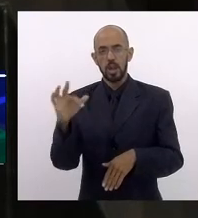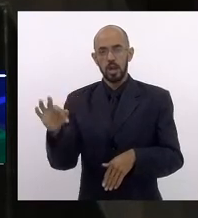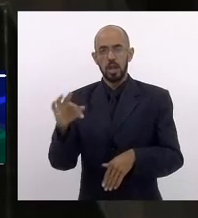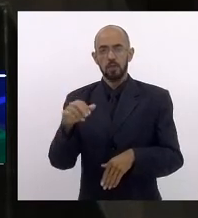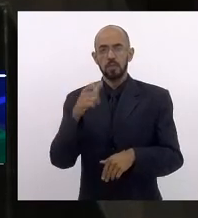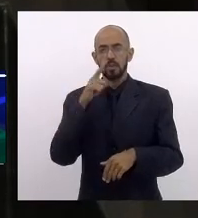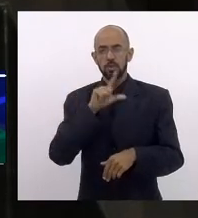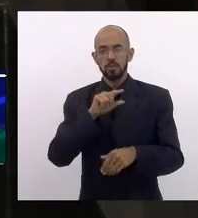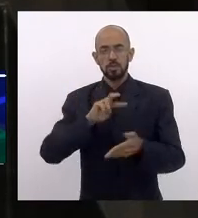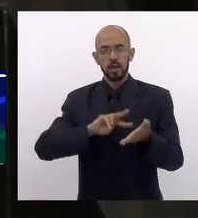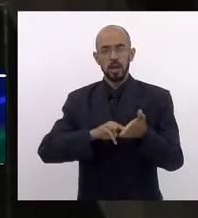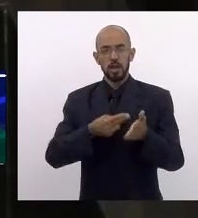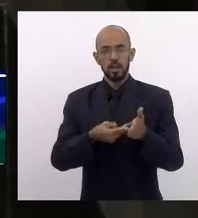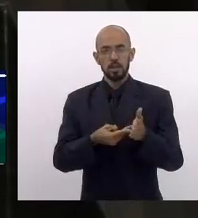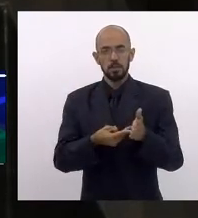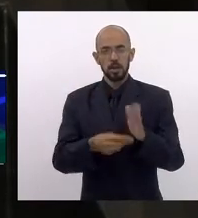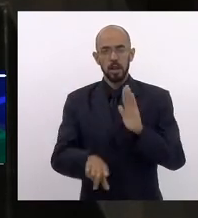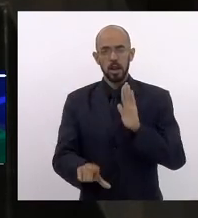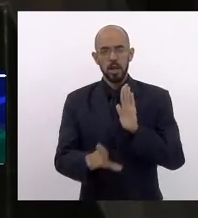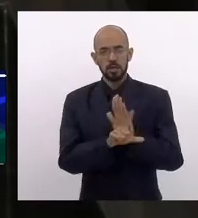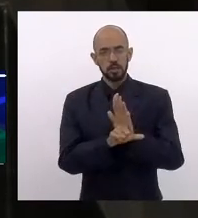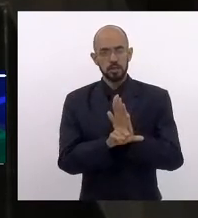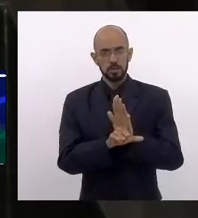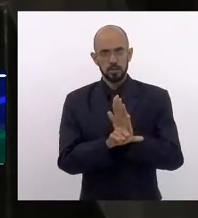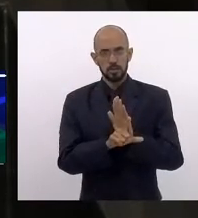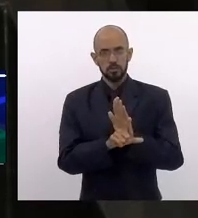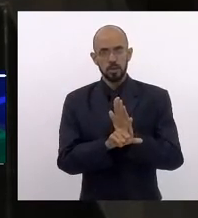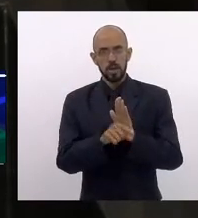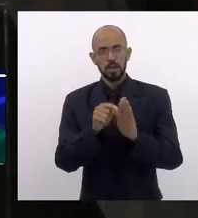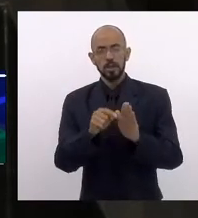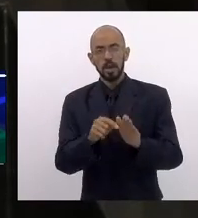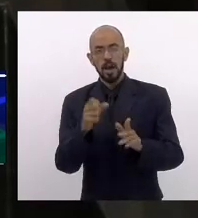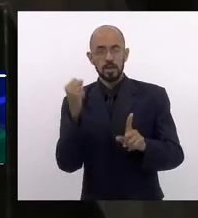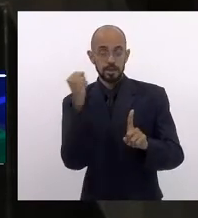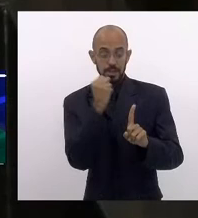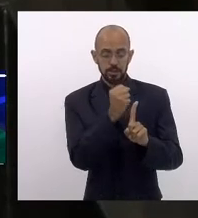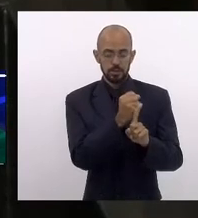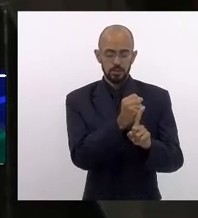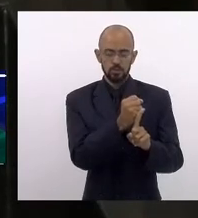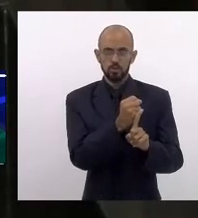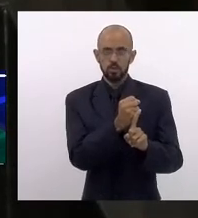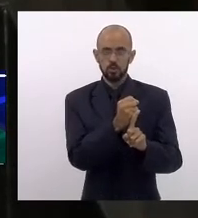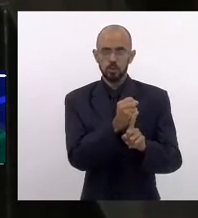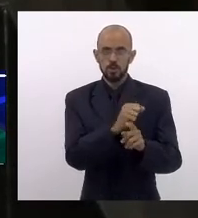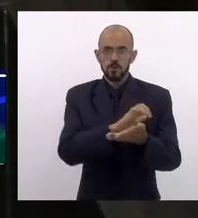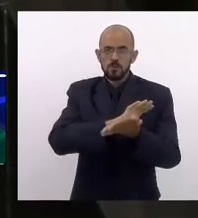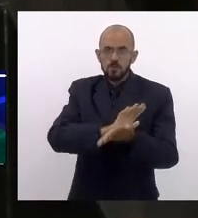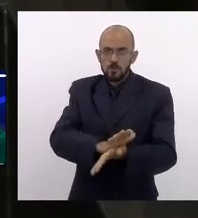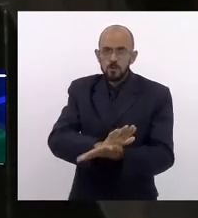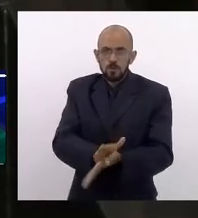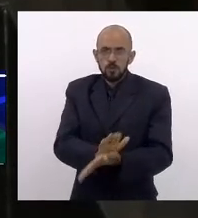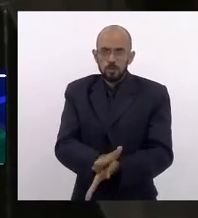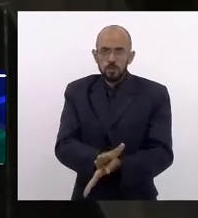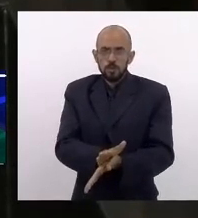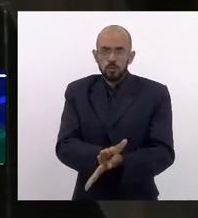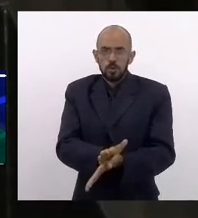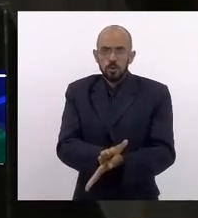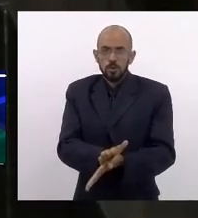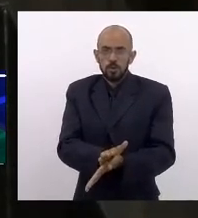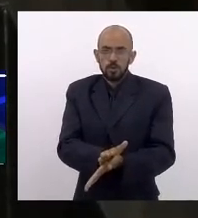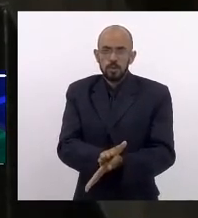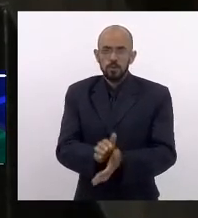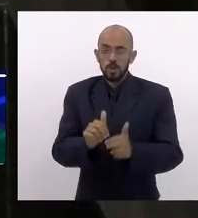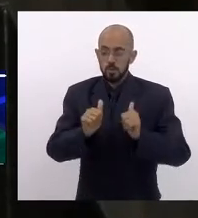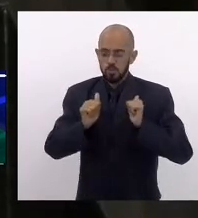sobre anistia, de modo que assassinos e torturadores não fiquem impunes, como estão impunes no Brasil e como não